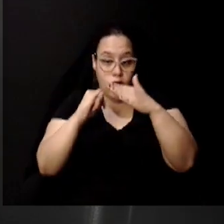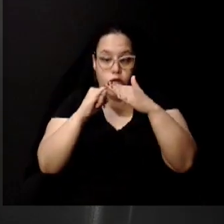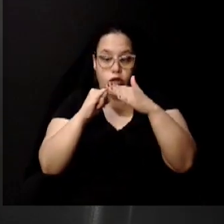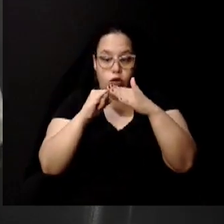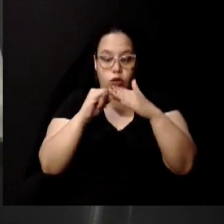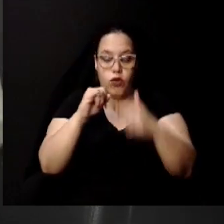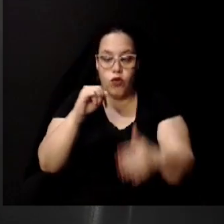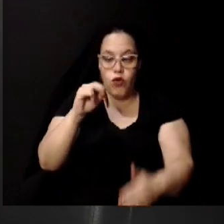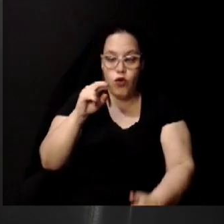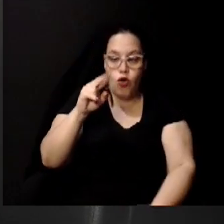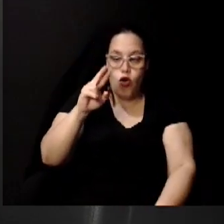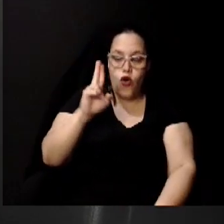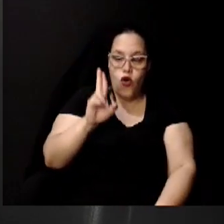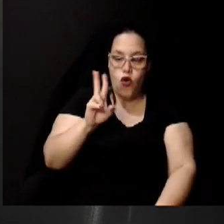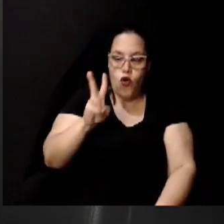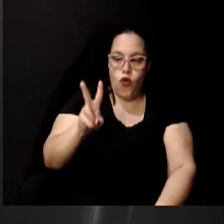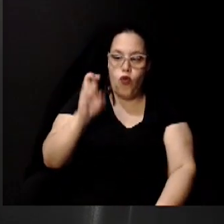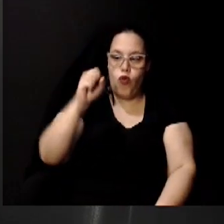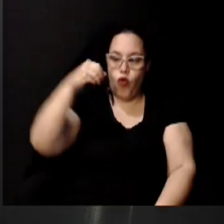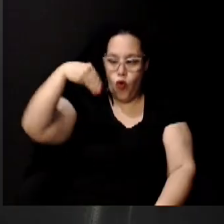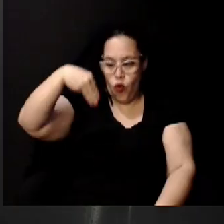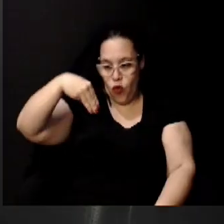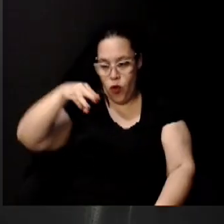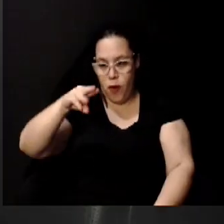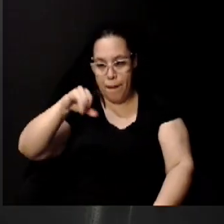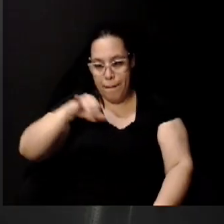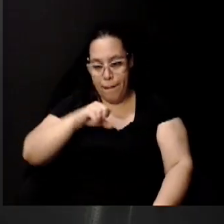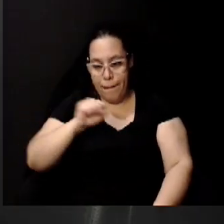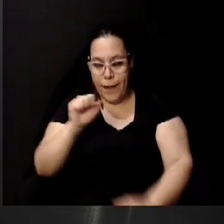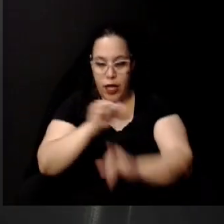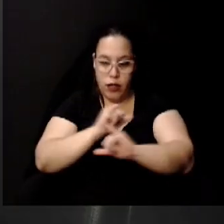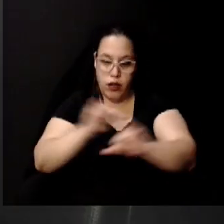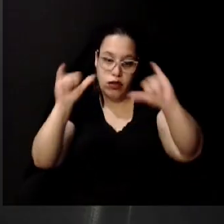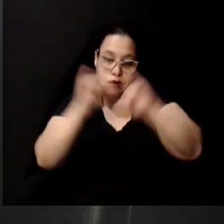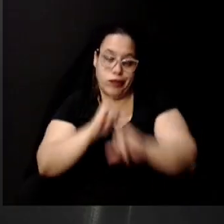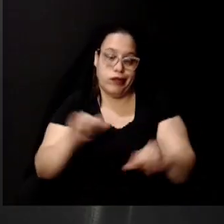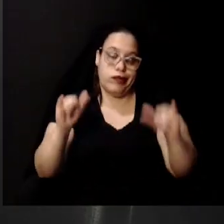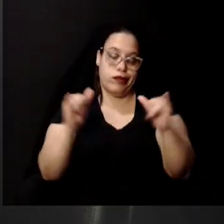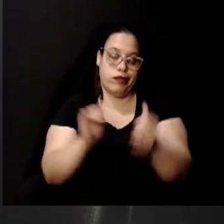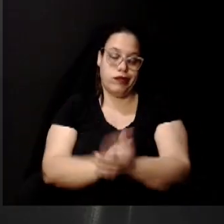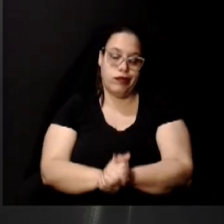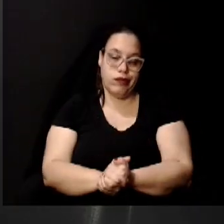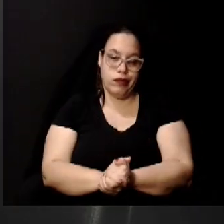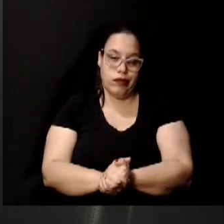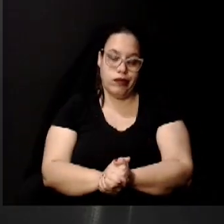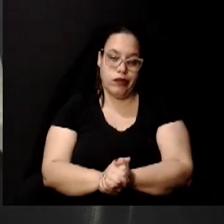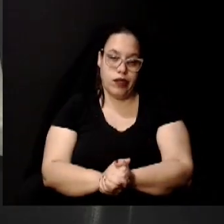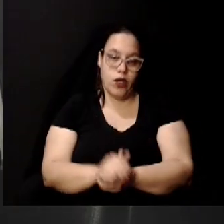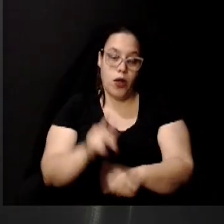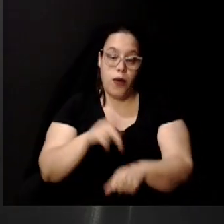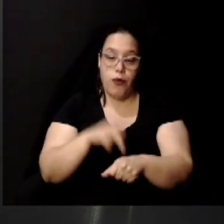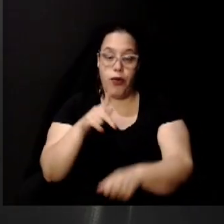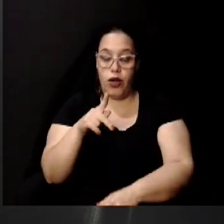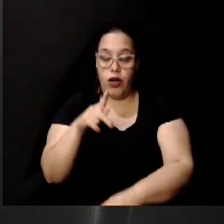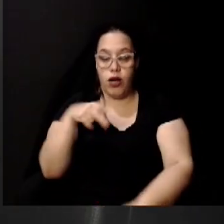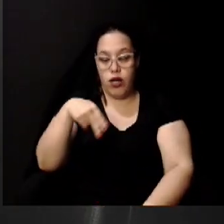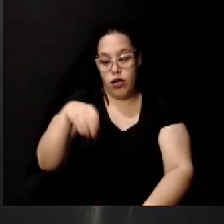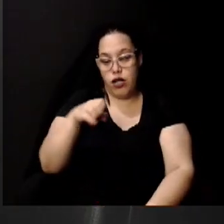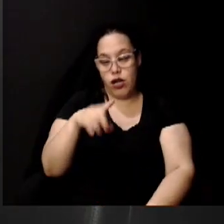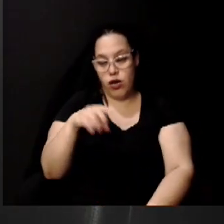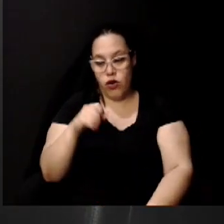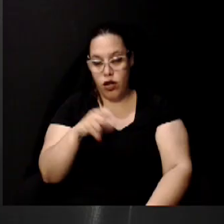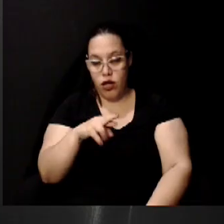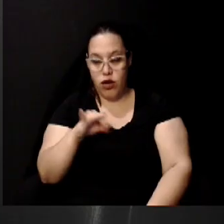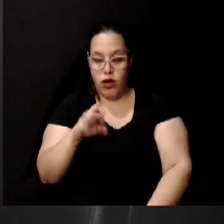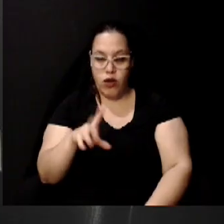think tanks que ficam fazendo propaganda ideológica pró-liberalismo, pró-neoliberal, como forma de